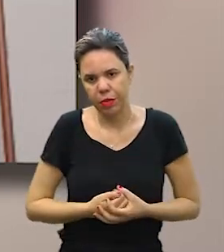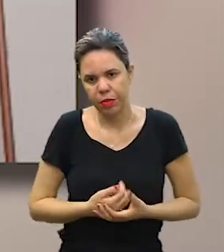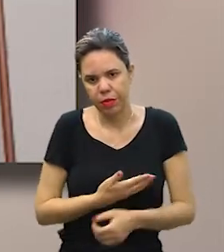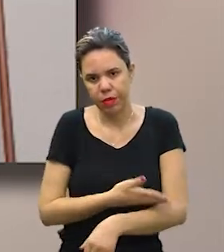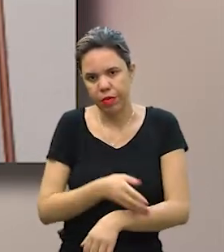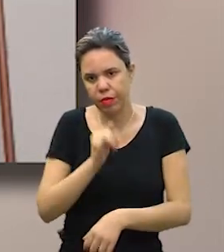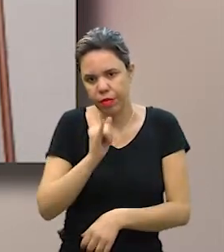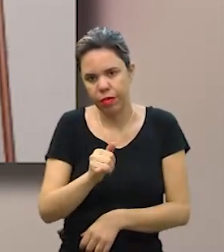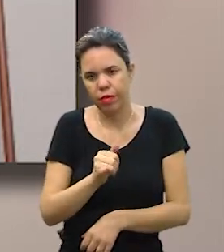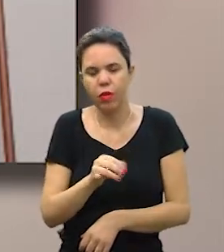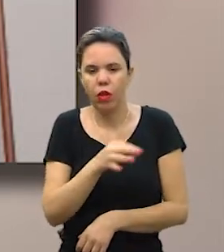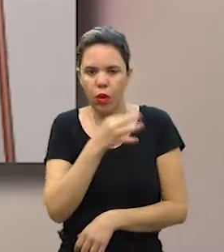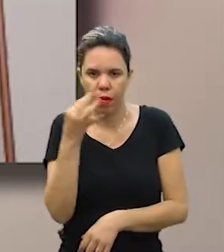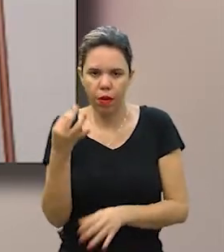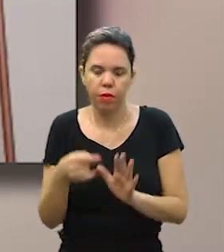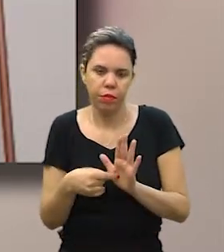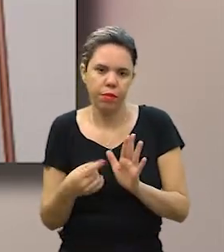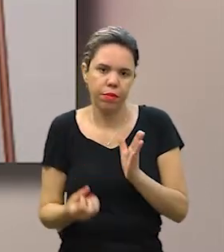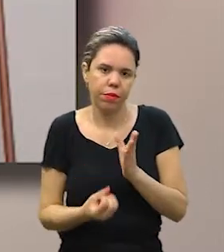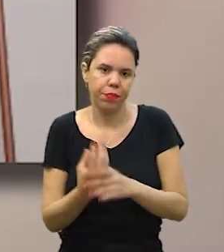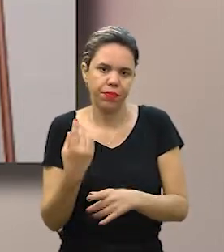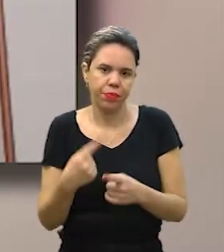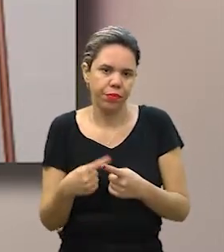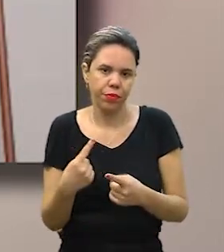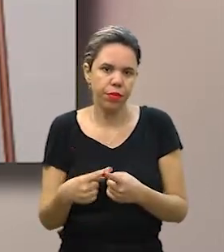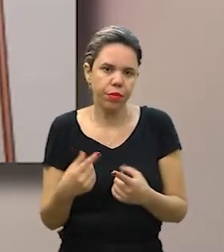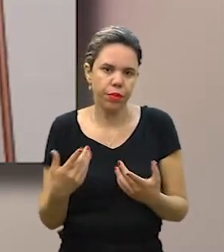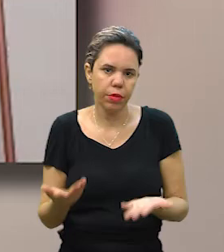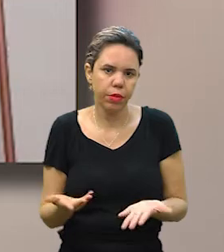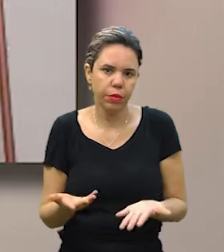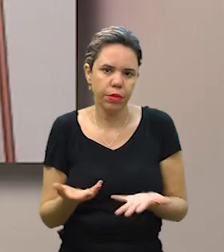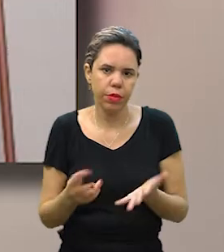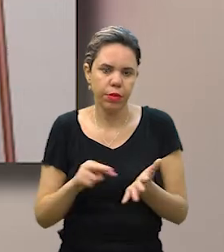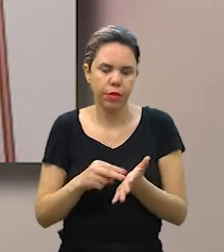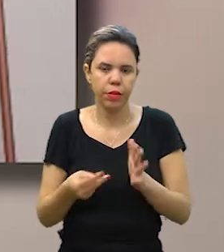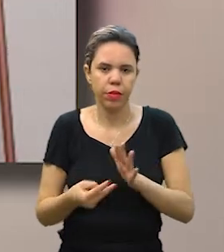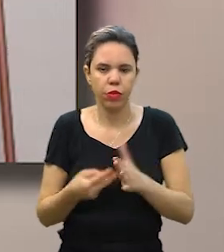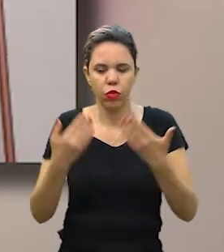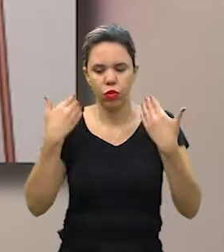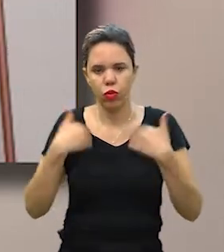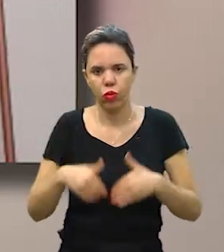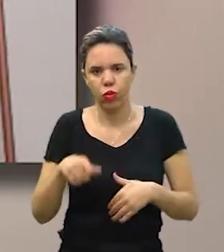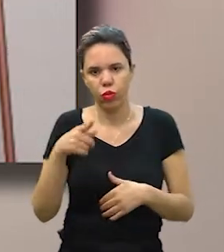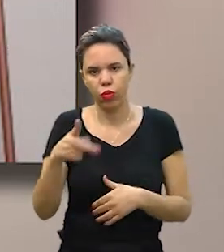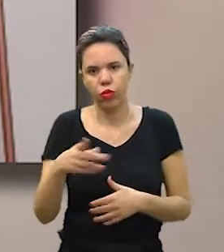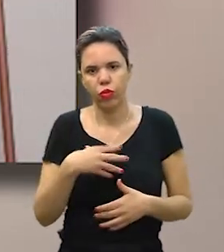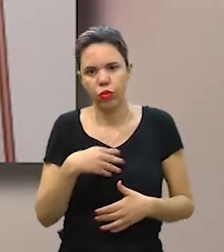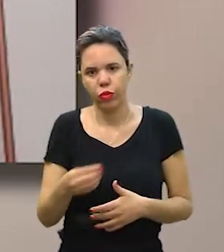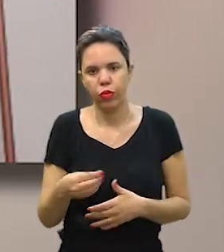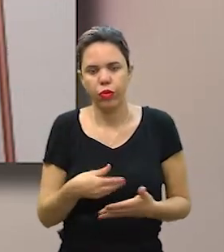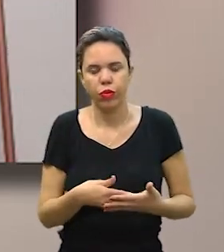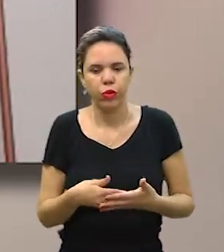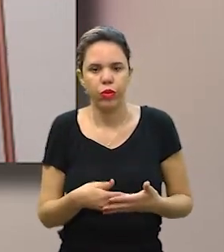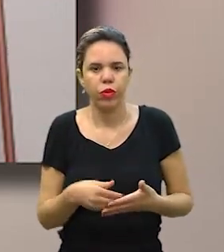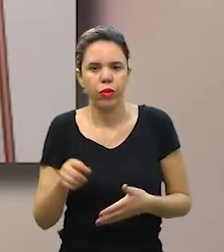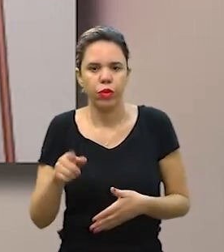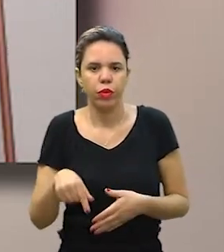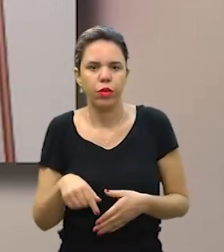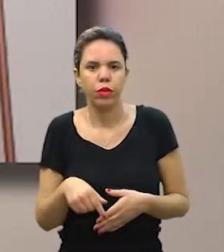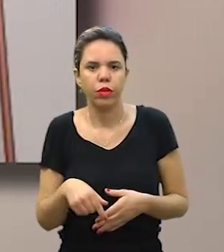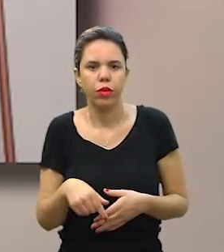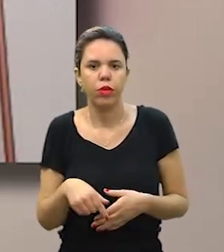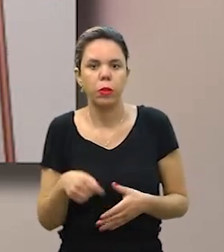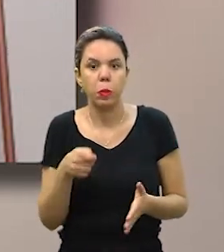Eu costumo dizer que ela é um ótimo sinal, porque ela quer dizer que o corpo do seu filho, do seu bebê, ele